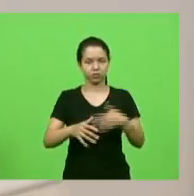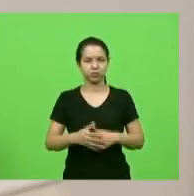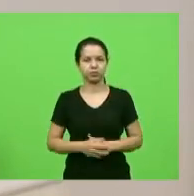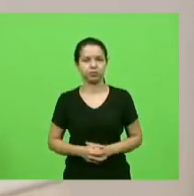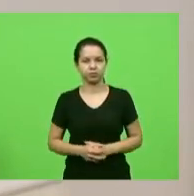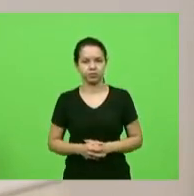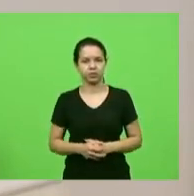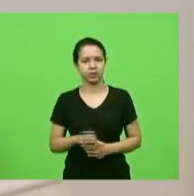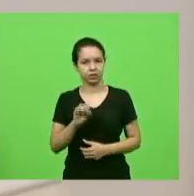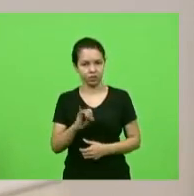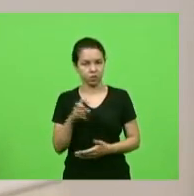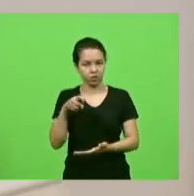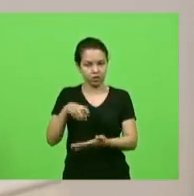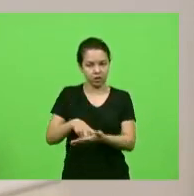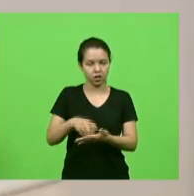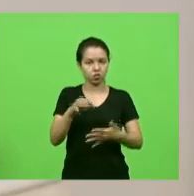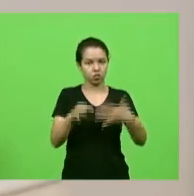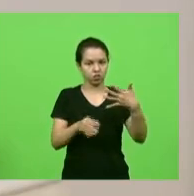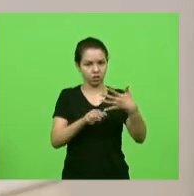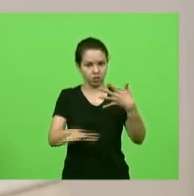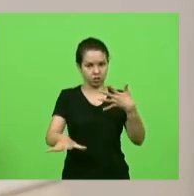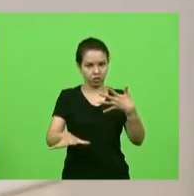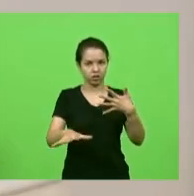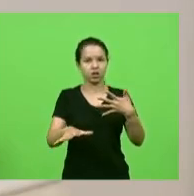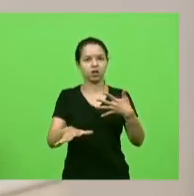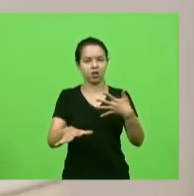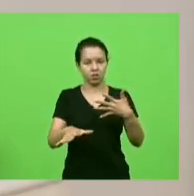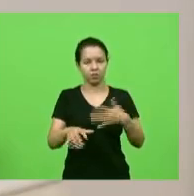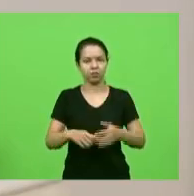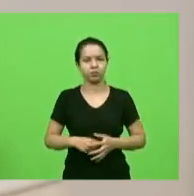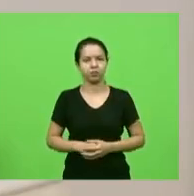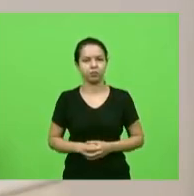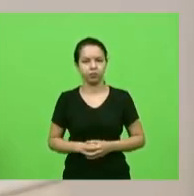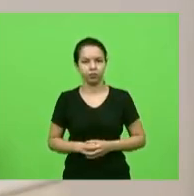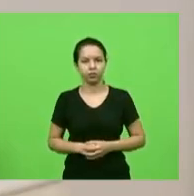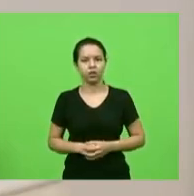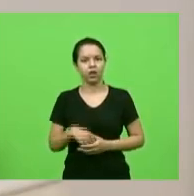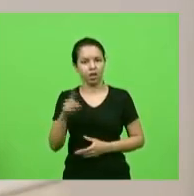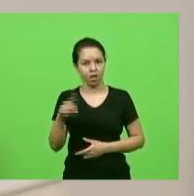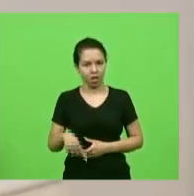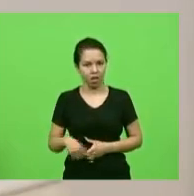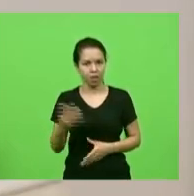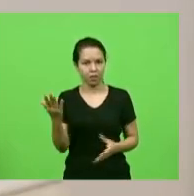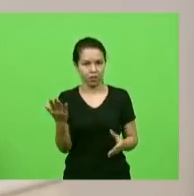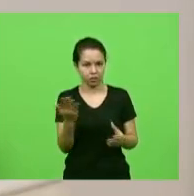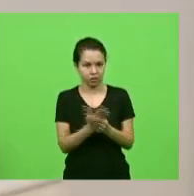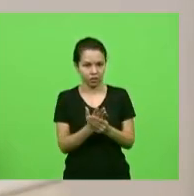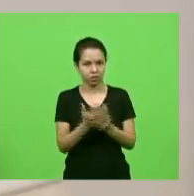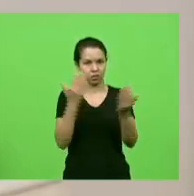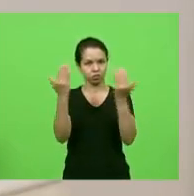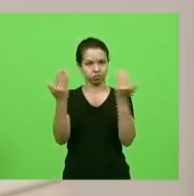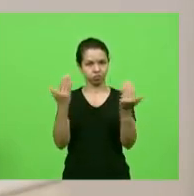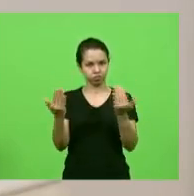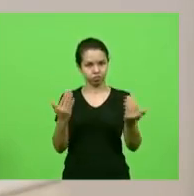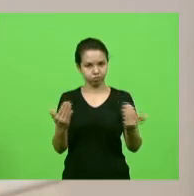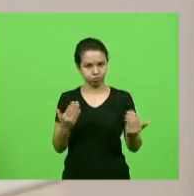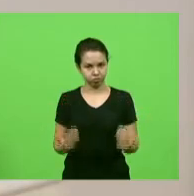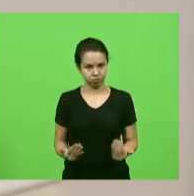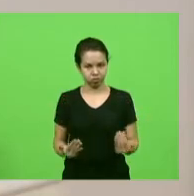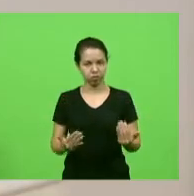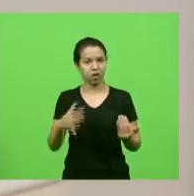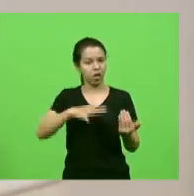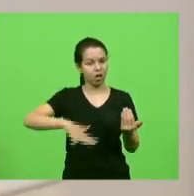ordinária. Trata-se de um processo instituído para se apreciarem certas faltas sob o aspecto